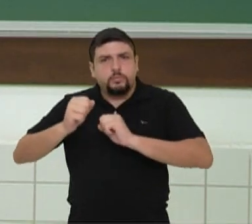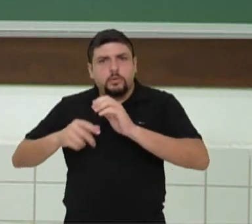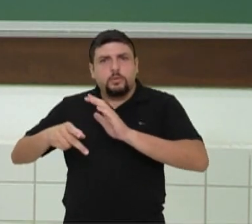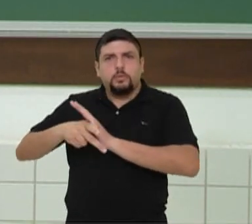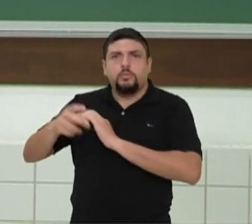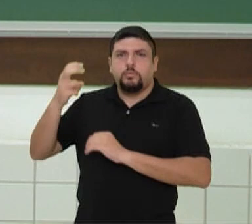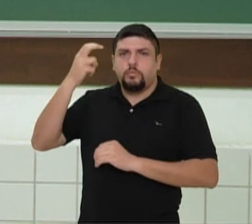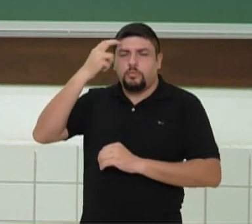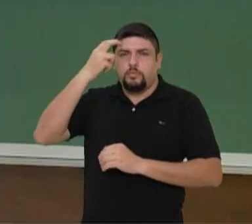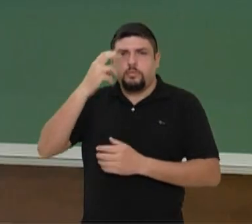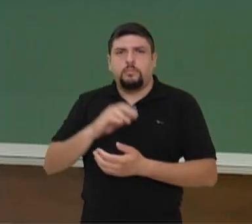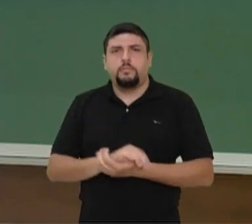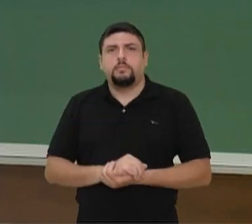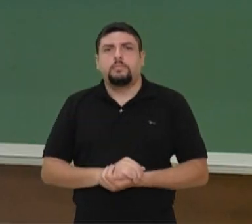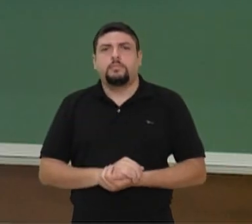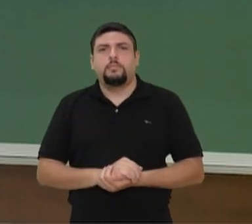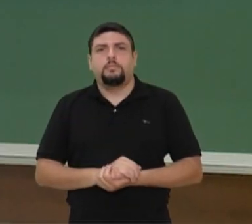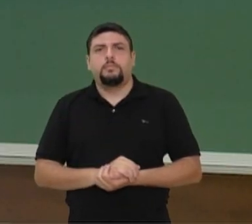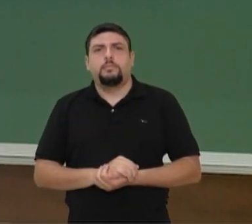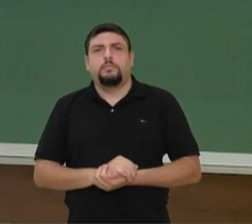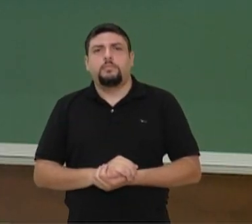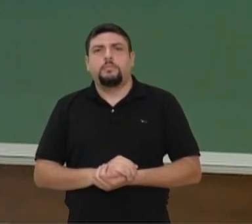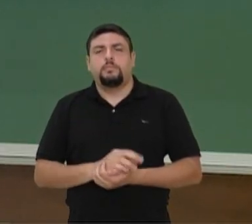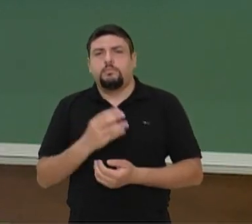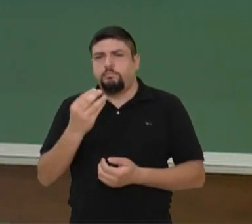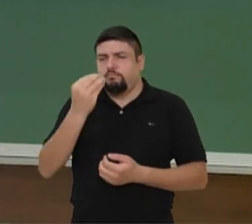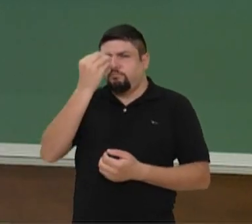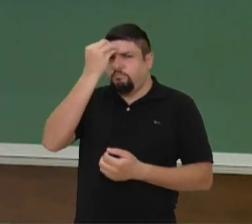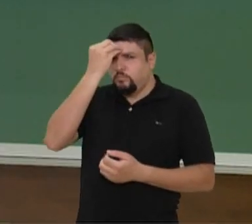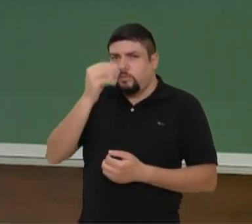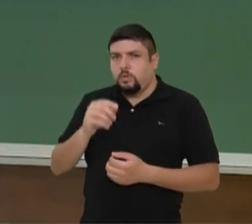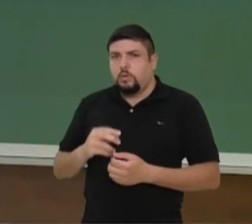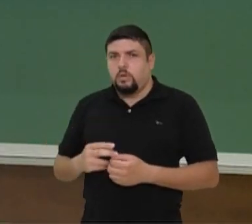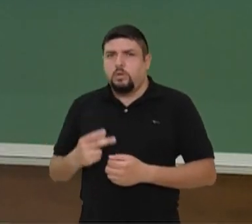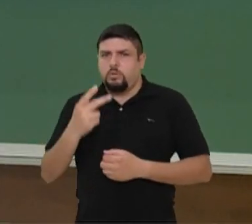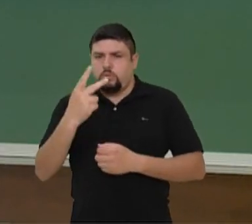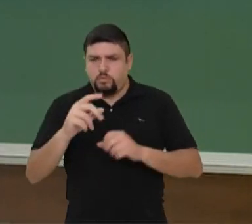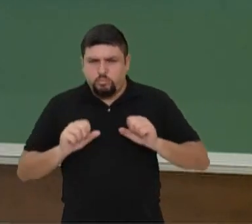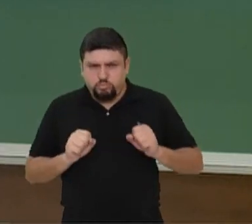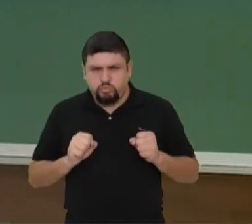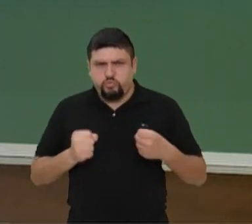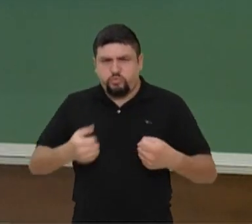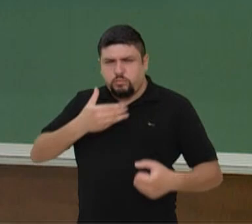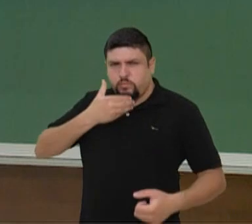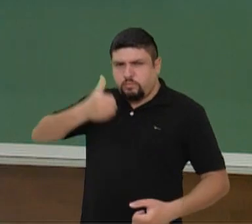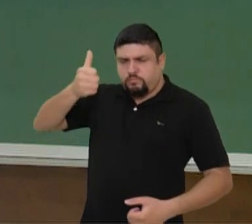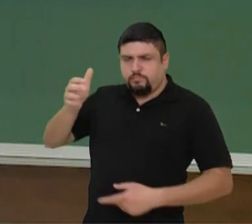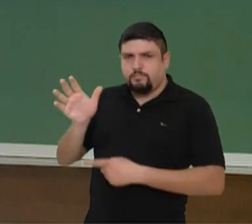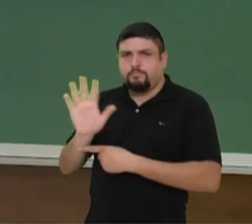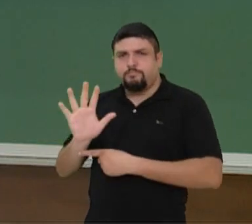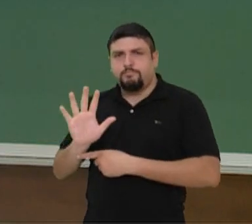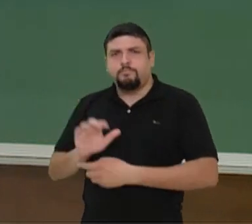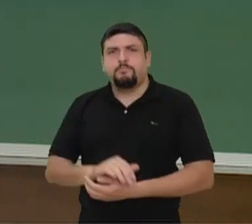Não se esqueça, aquilo que merece ser feito, merece ser bem feito. Até a próxima.